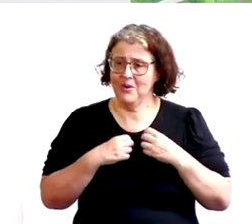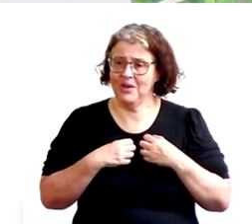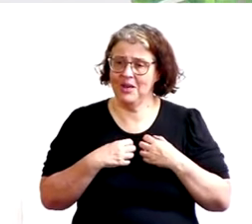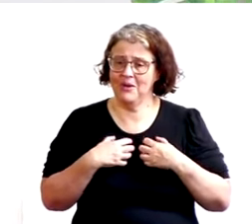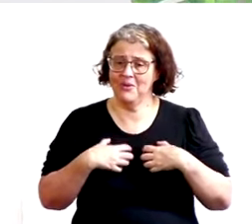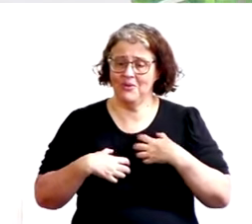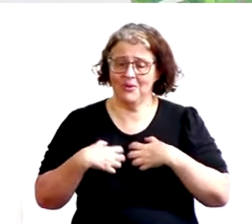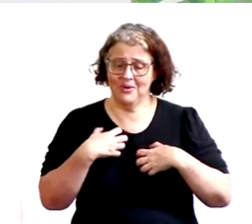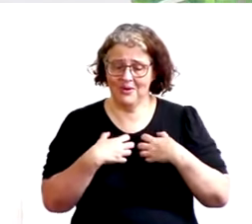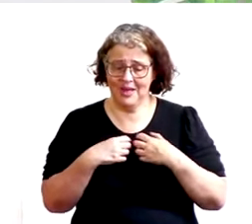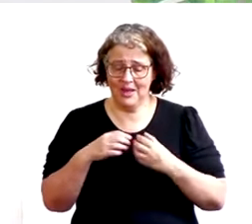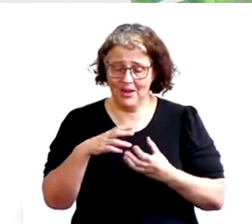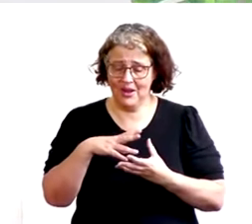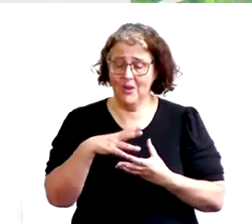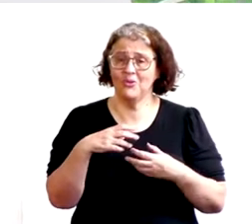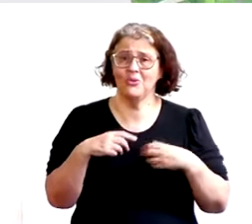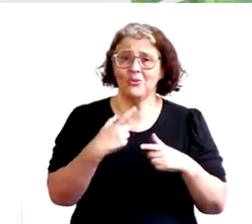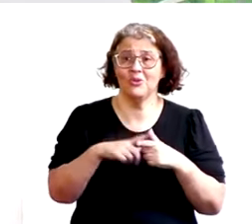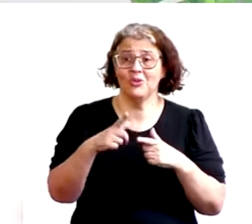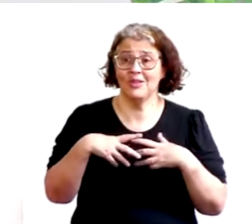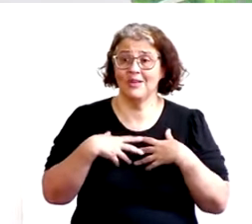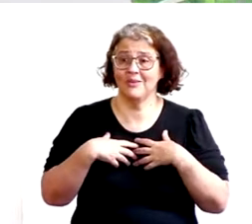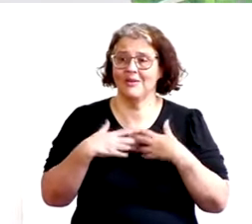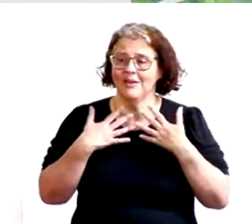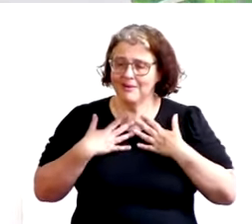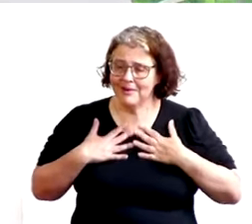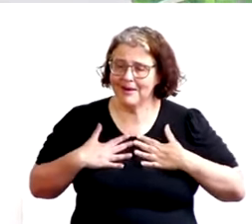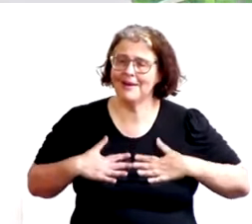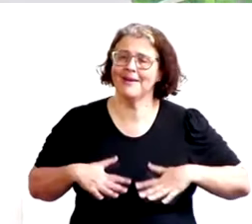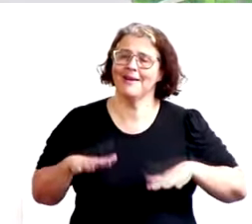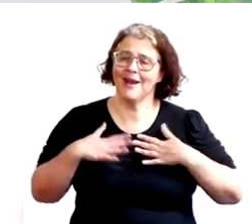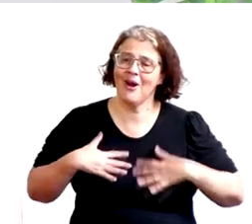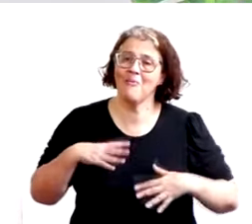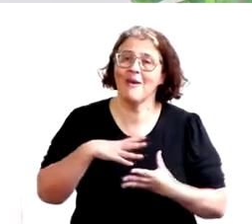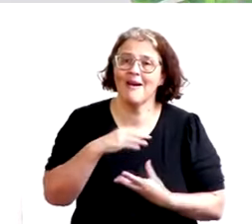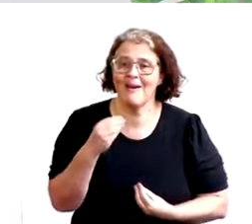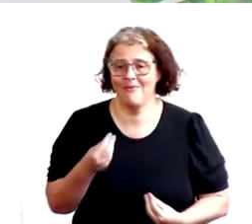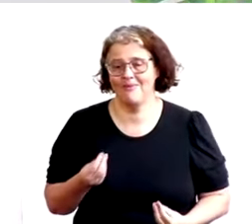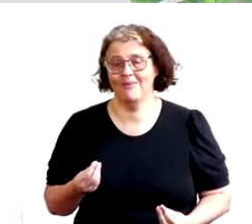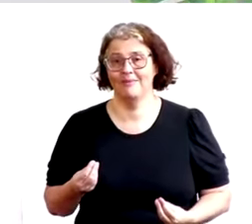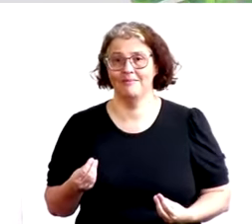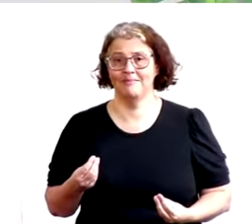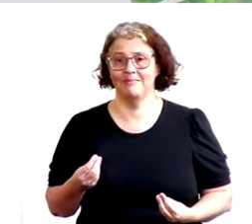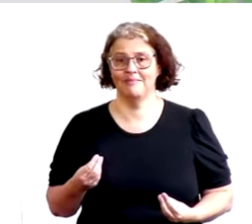no dia da angústia traga o seu coração